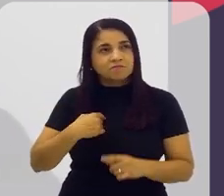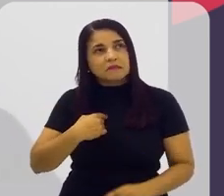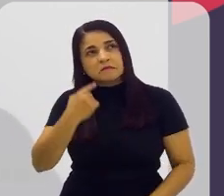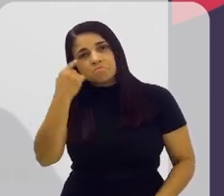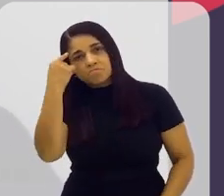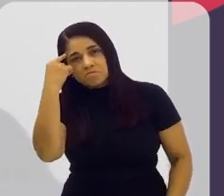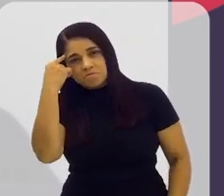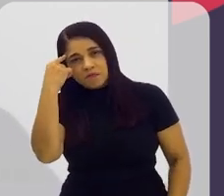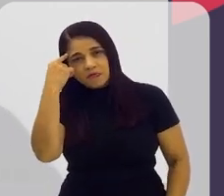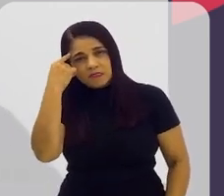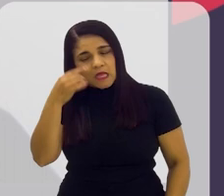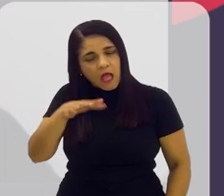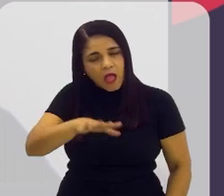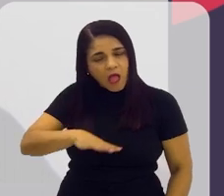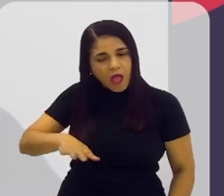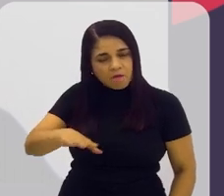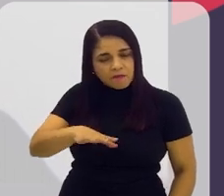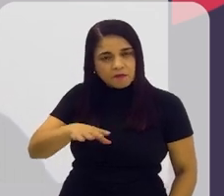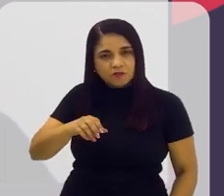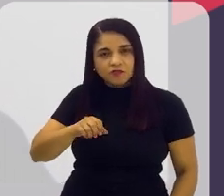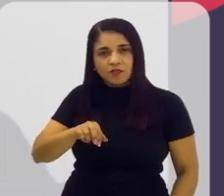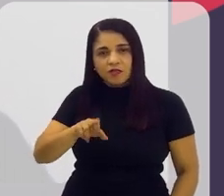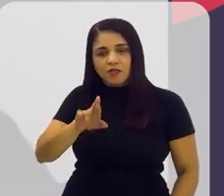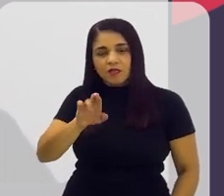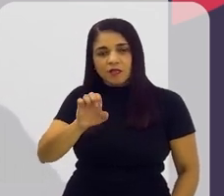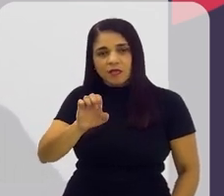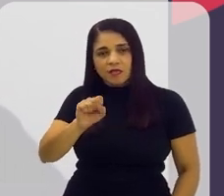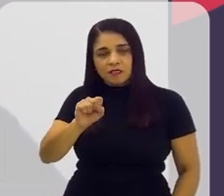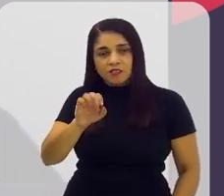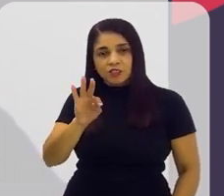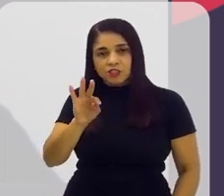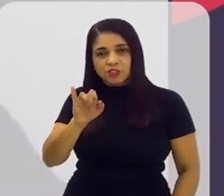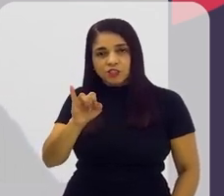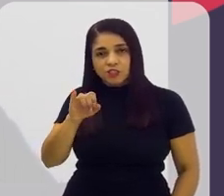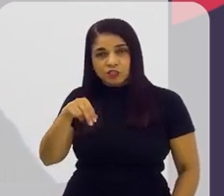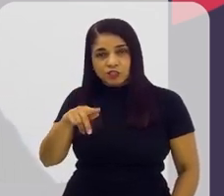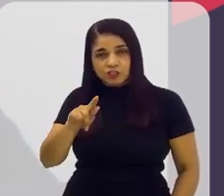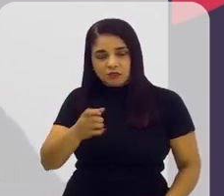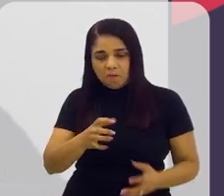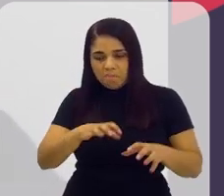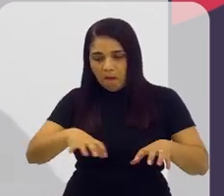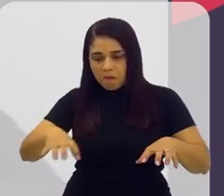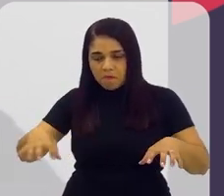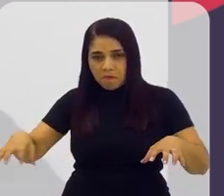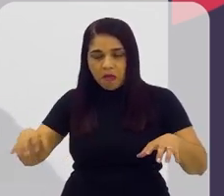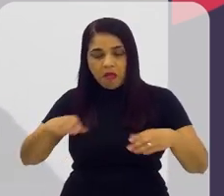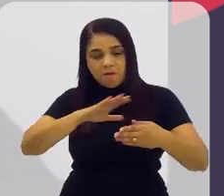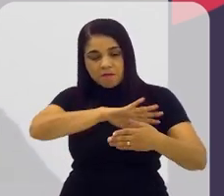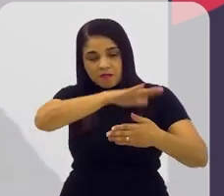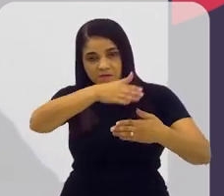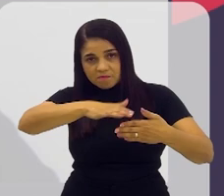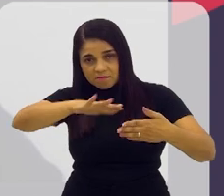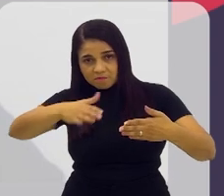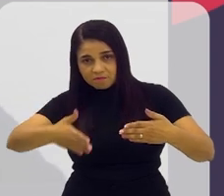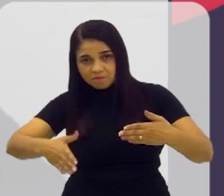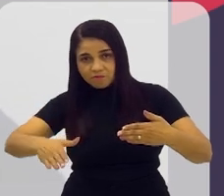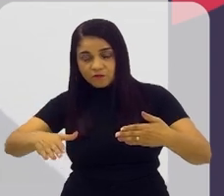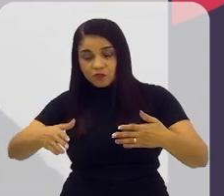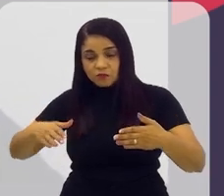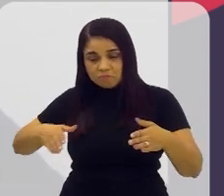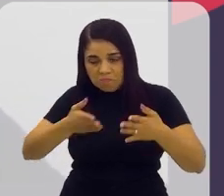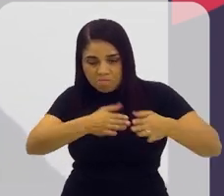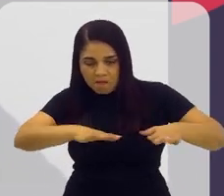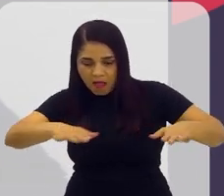pensa, né, sim, esses ambientes de restinga, que é um ecossistema associado de Mata Atlântica, né,